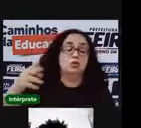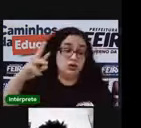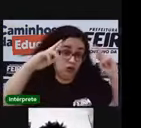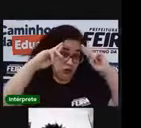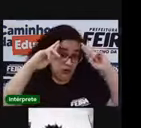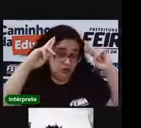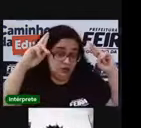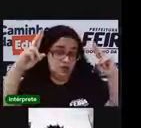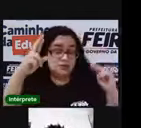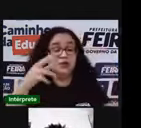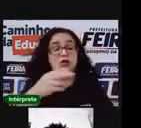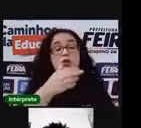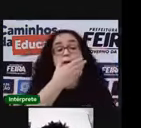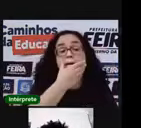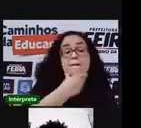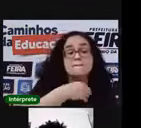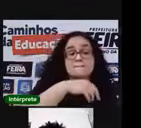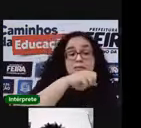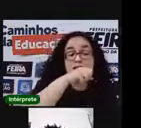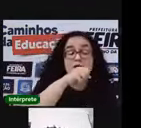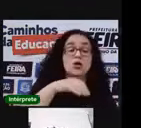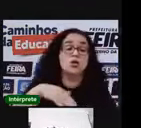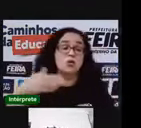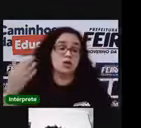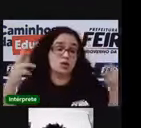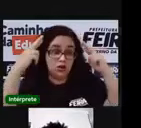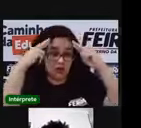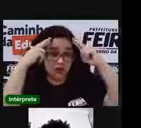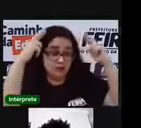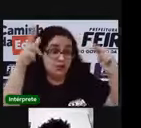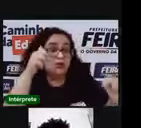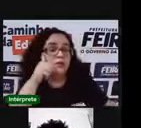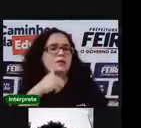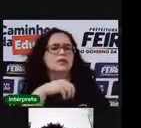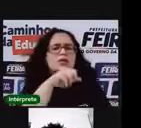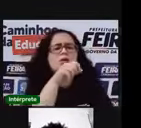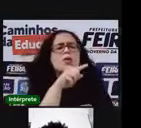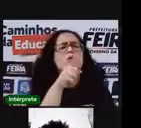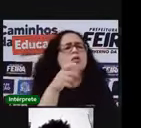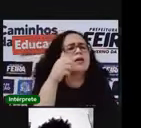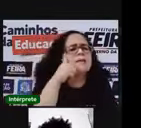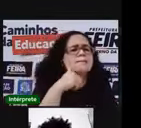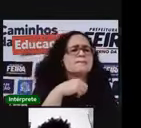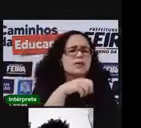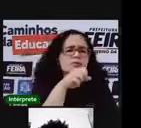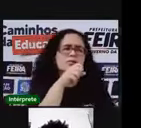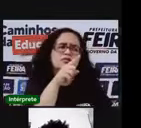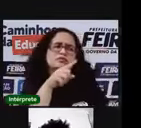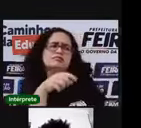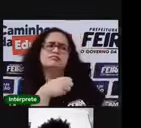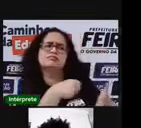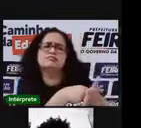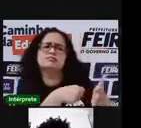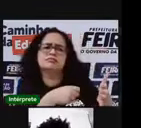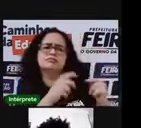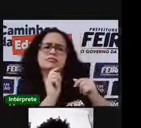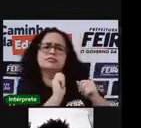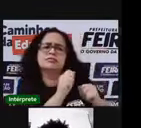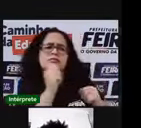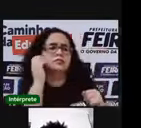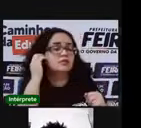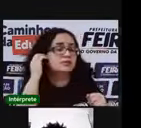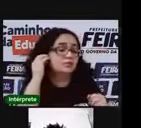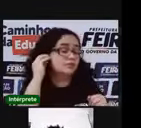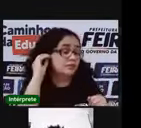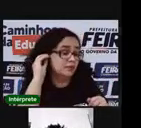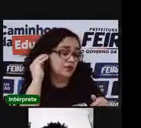meu pai, quando eu respeito minha mãe, não é? Quando a minha mãe me dá uma tarefa, um cumprimento de algo para eu